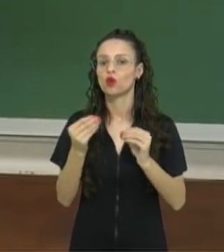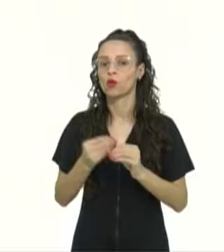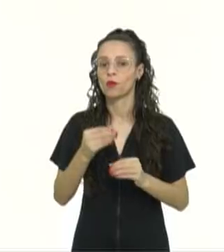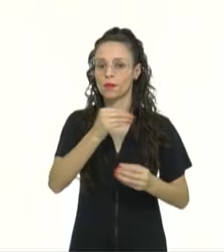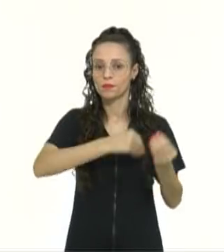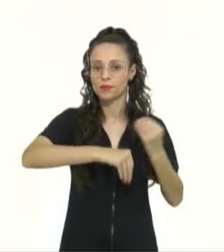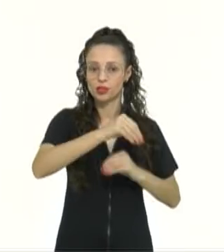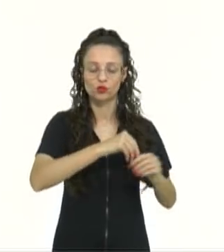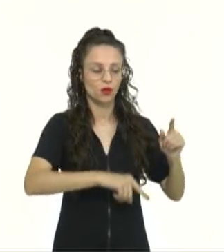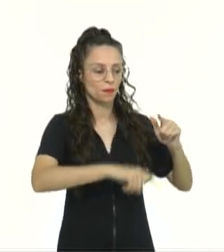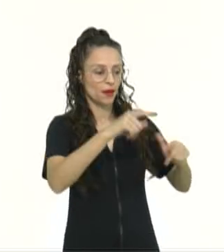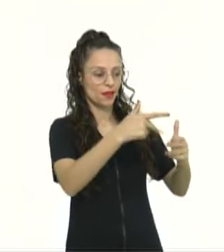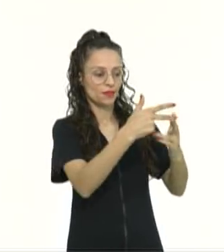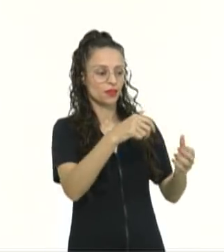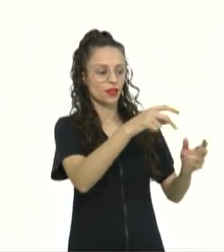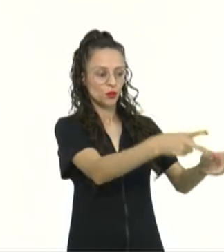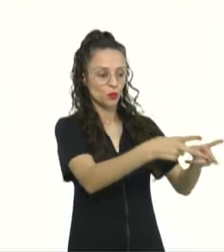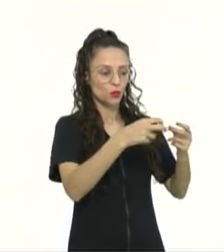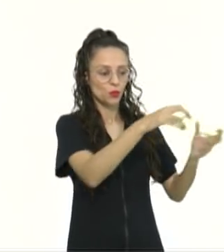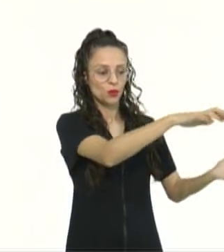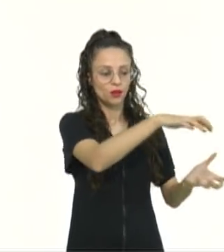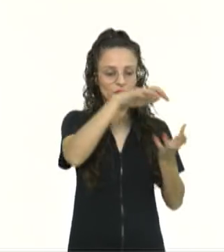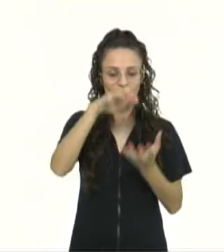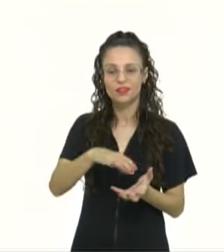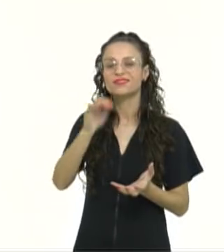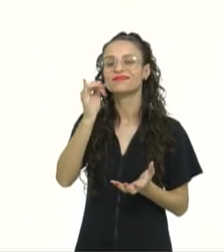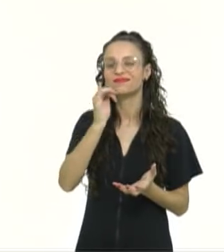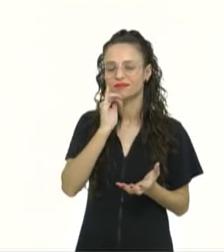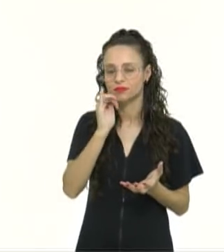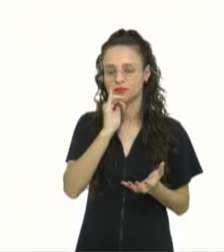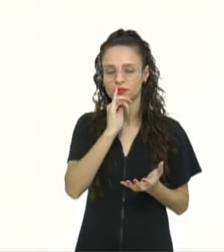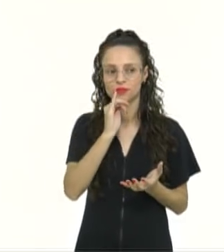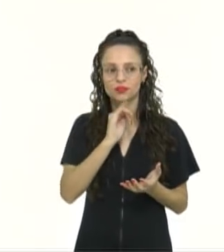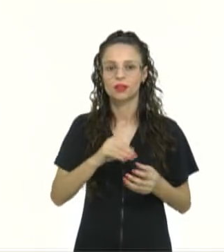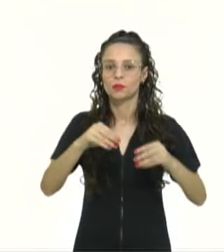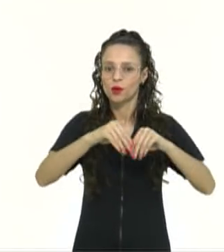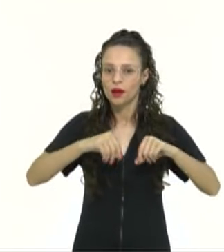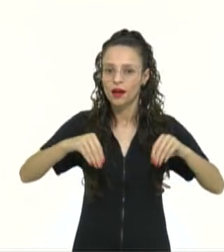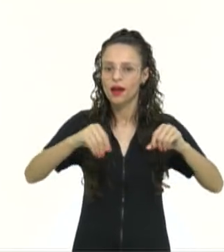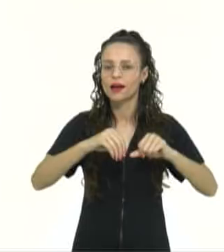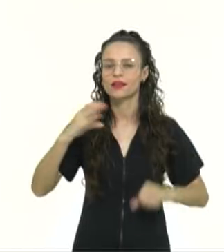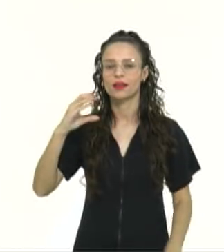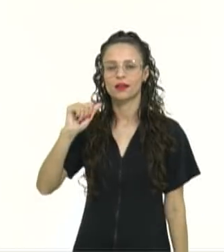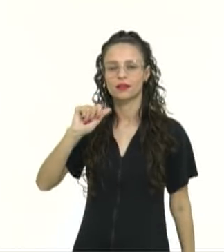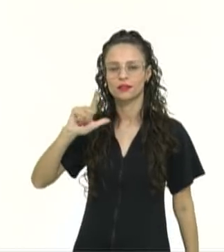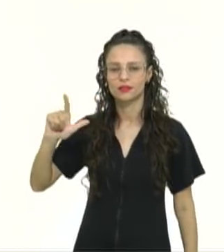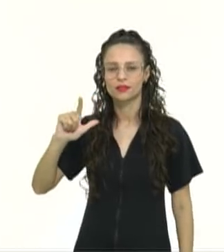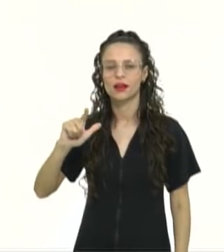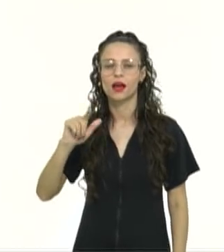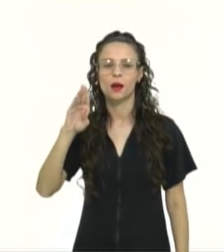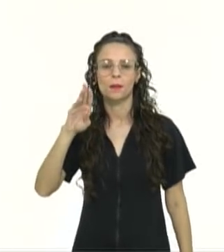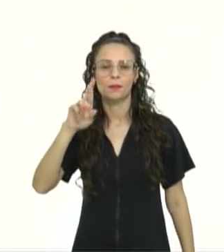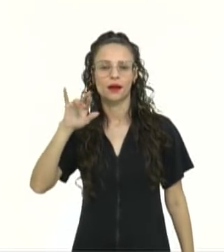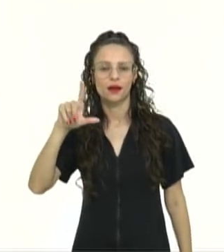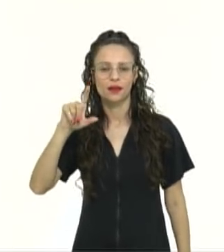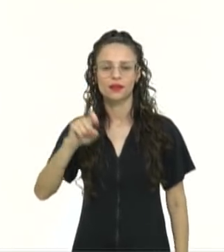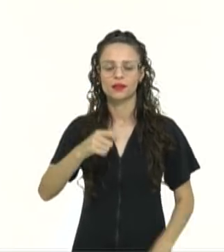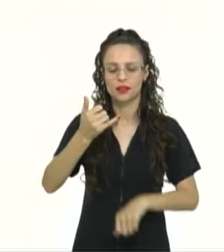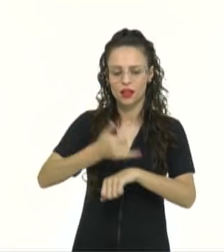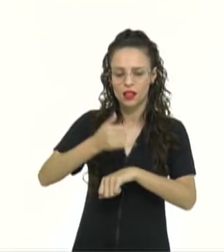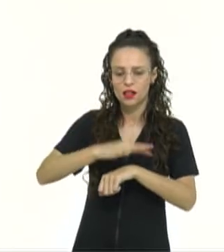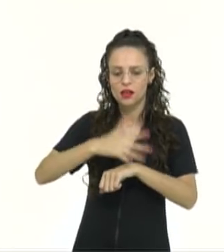de matérias-primas, como por exemplo, né, areia, calcário, barrilha,